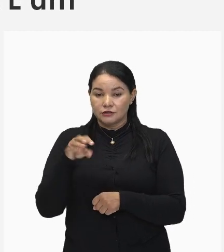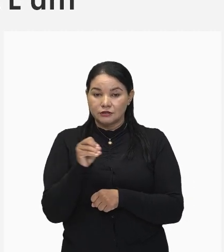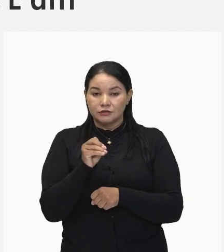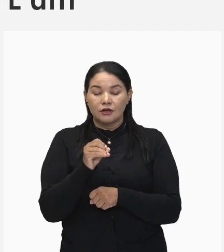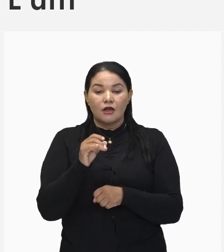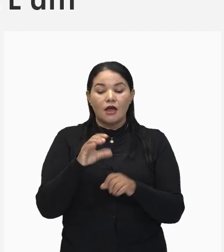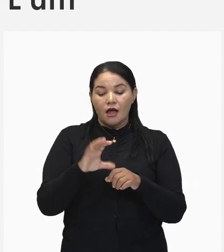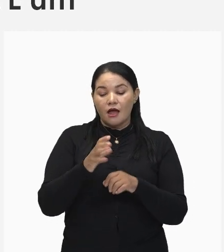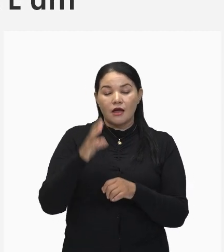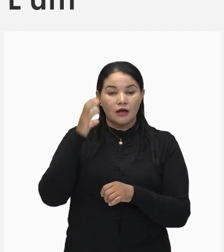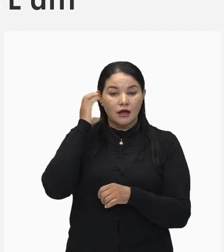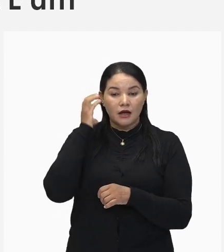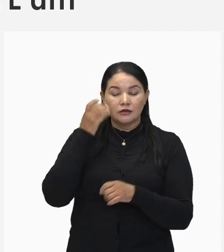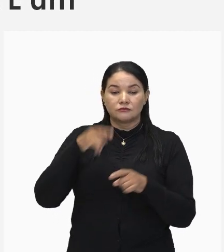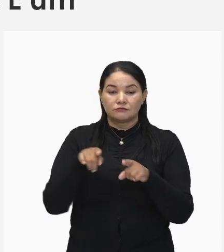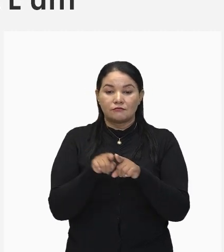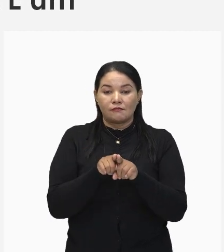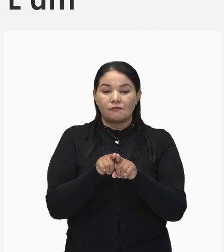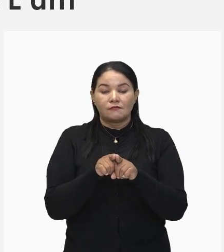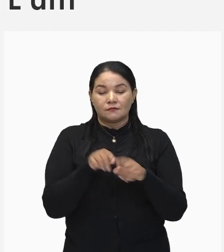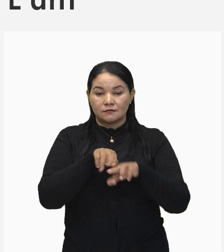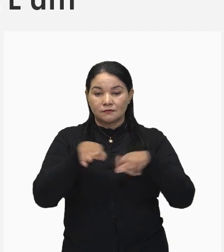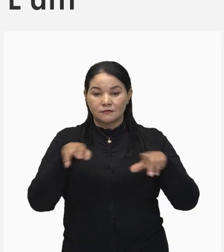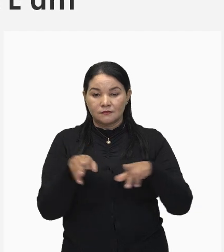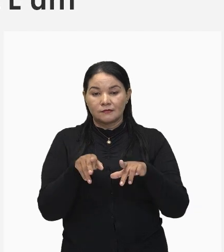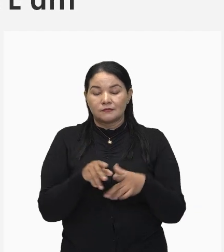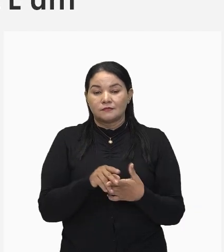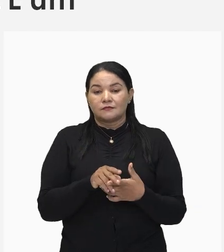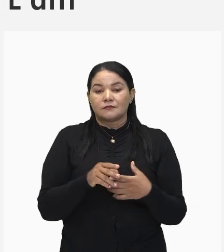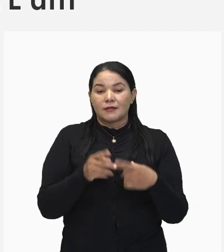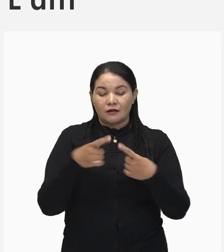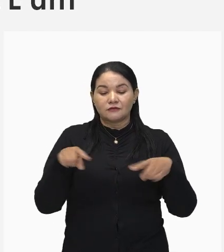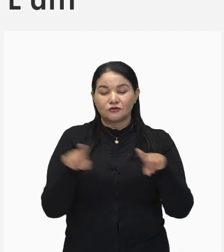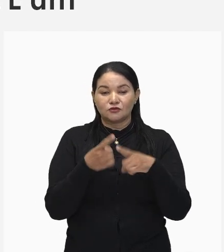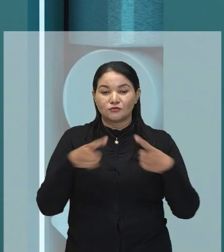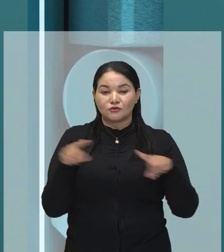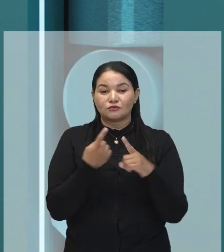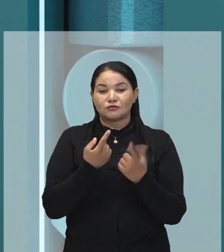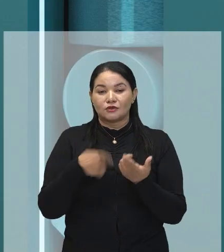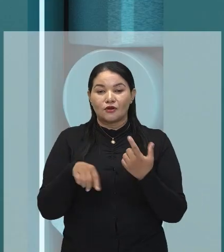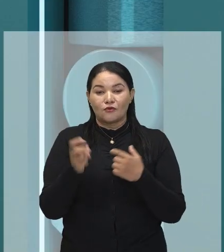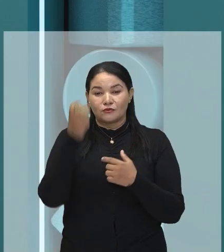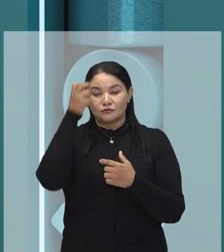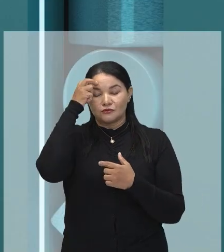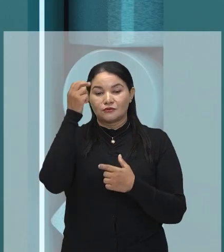e tornou-se um dos ritmos mais tradicionais da cultura brasileira.